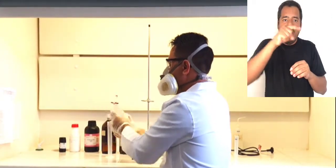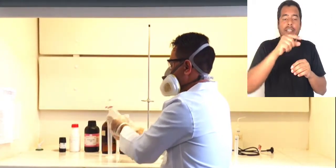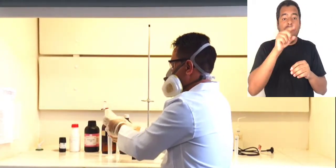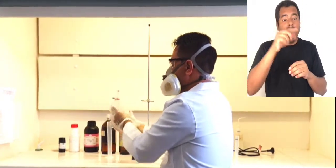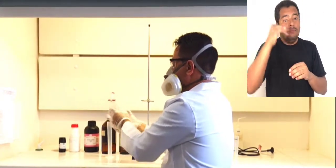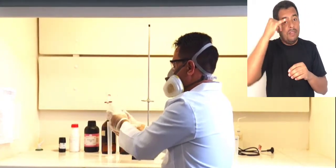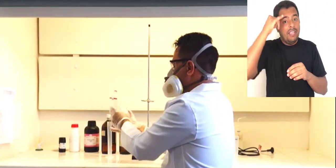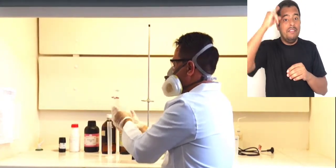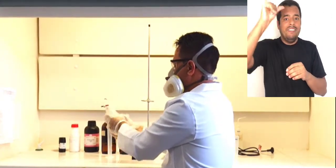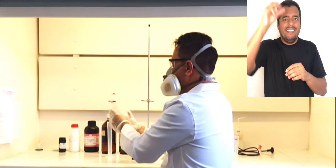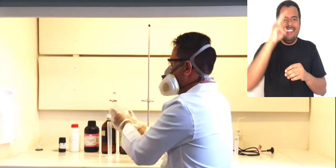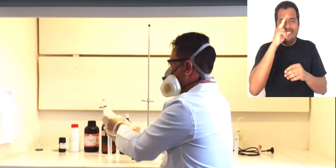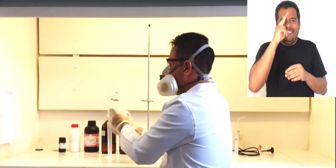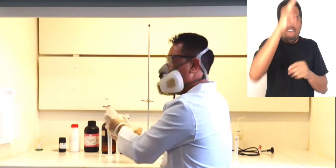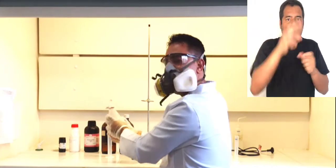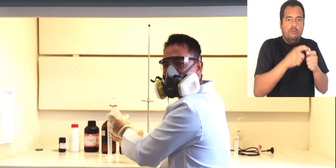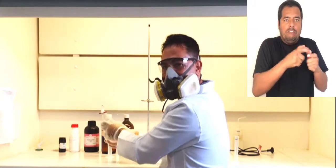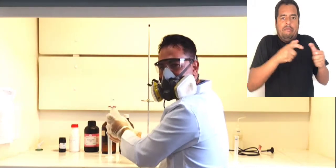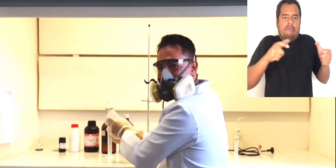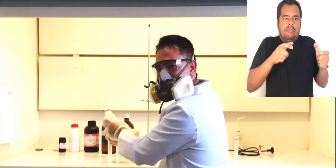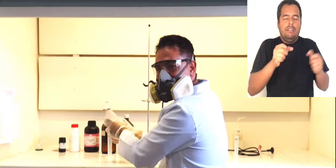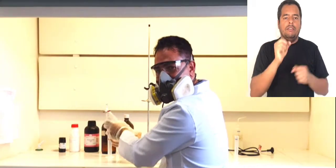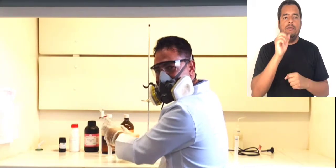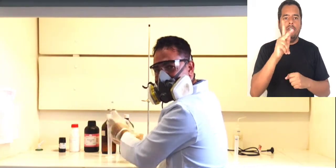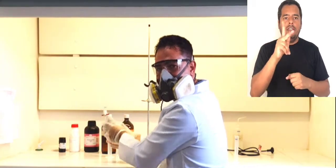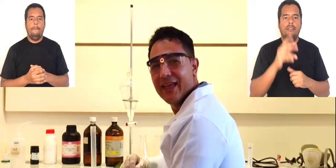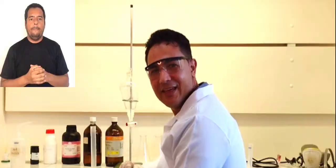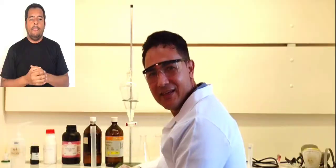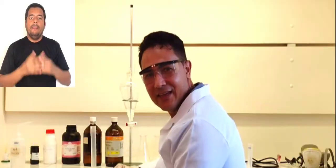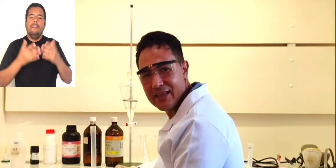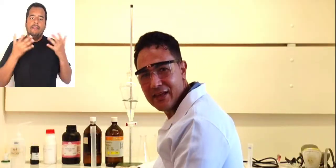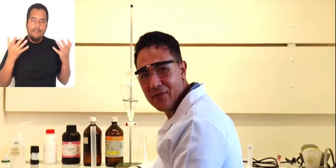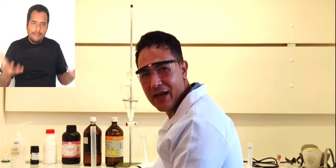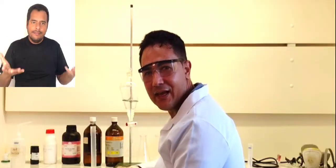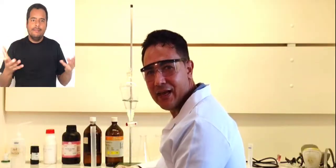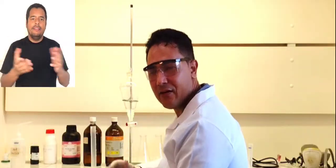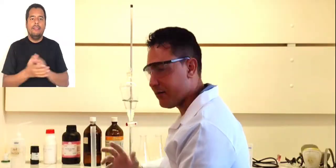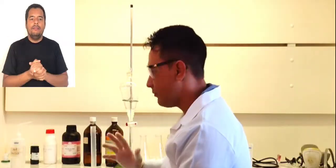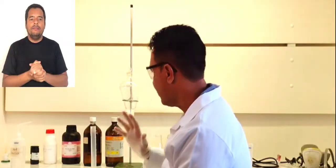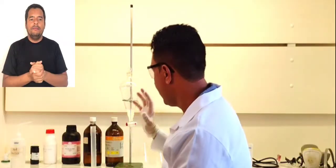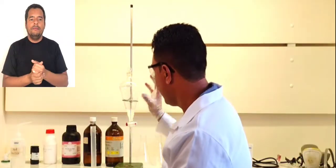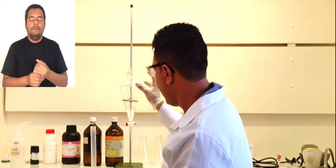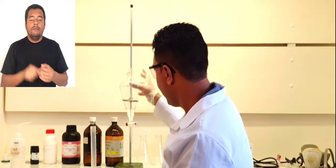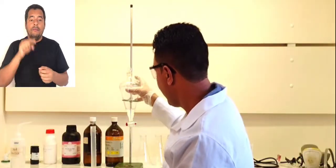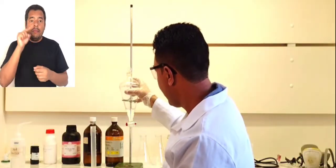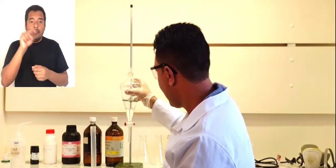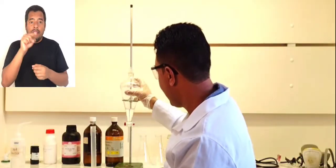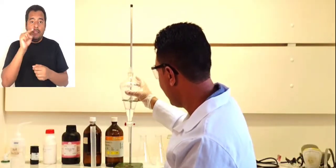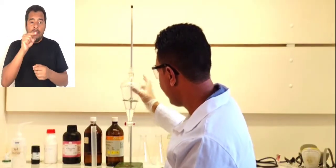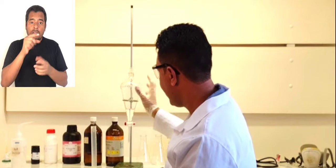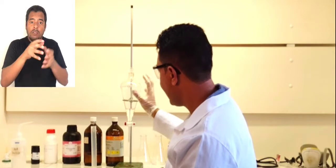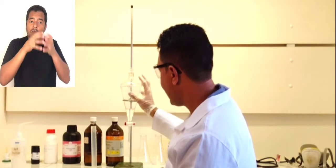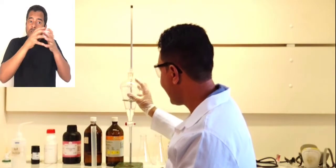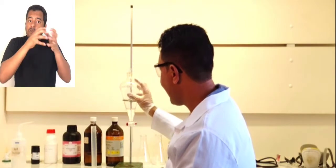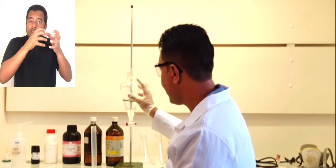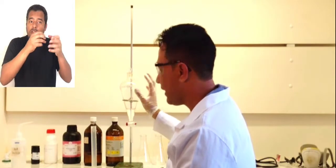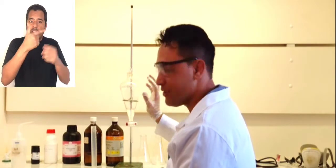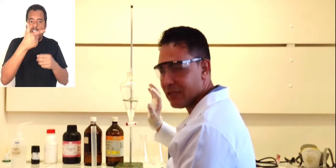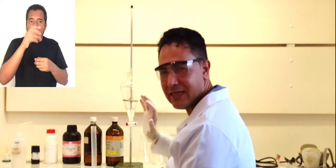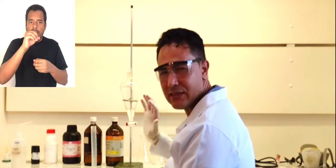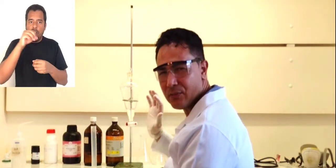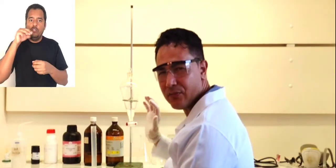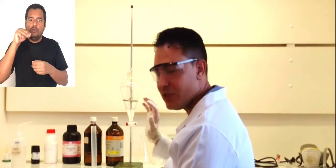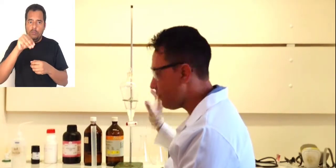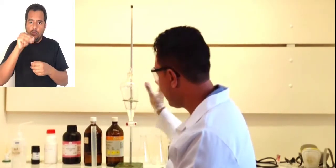tenha a pressão interna aumentando, ok? Então, minha galera, concluída essa etapa